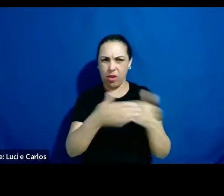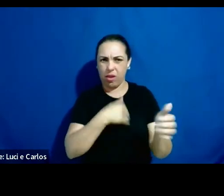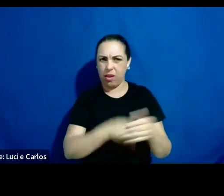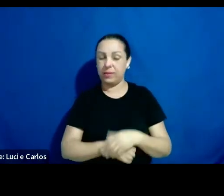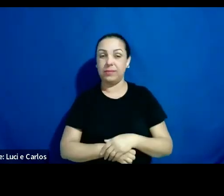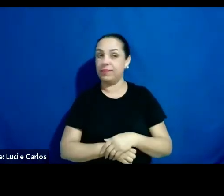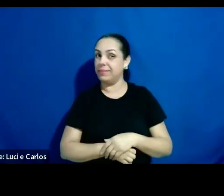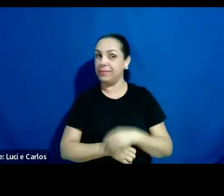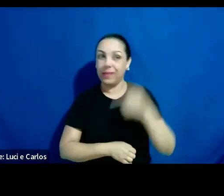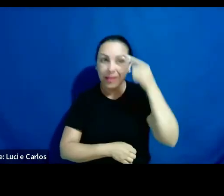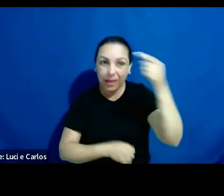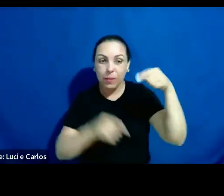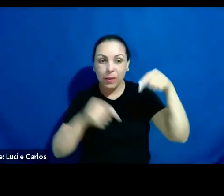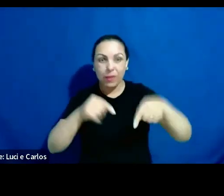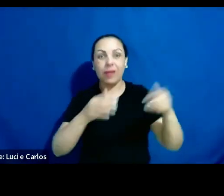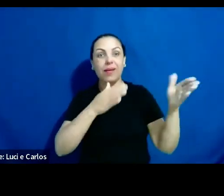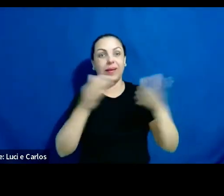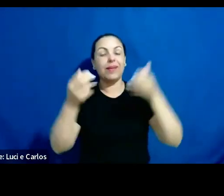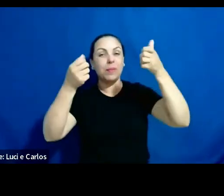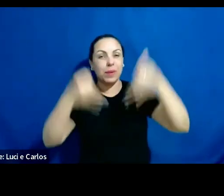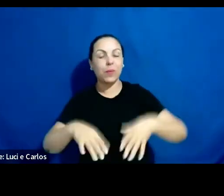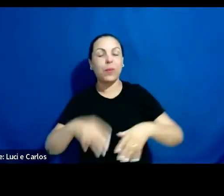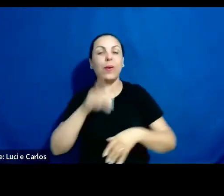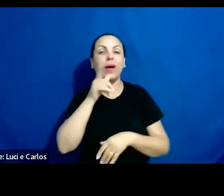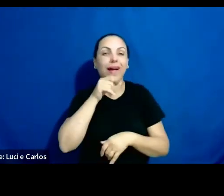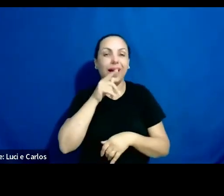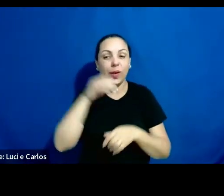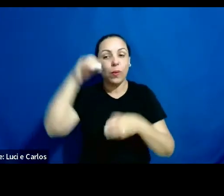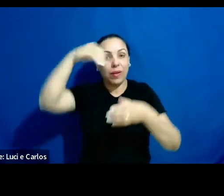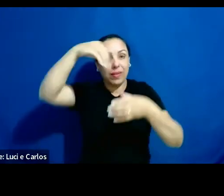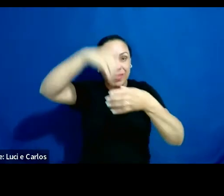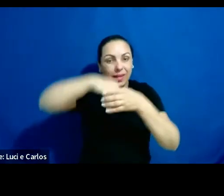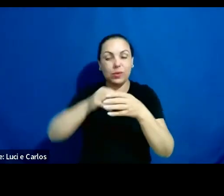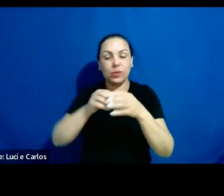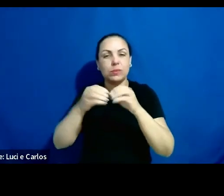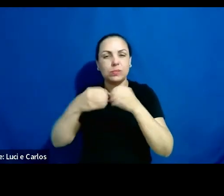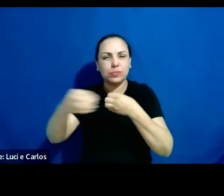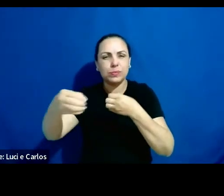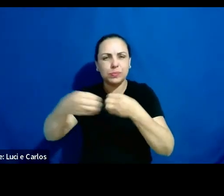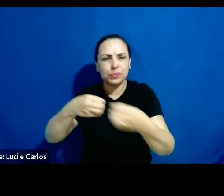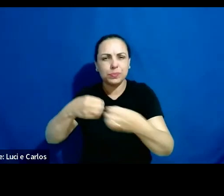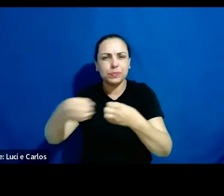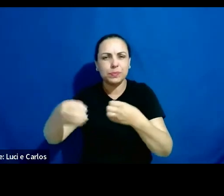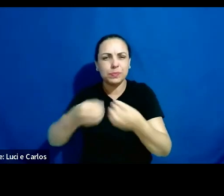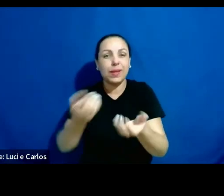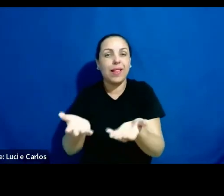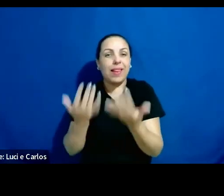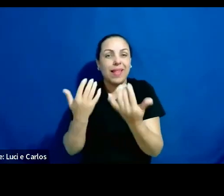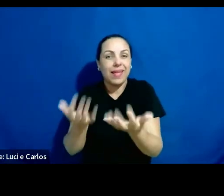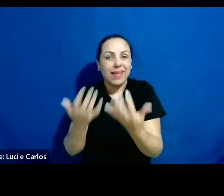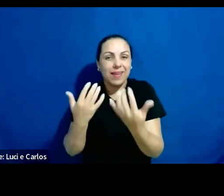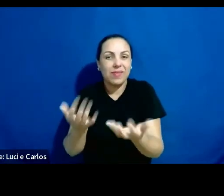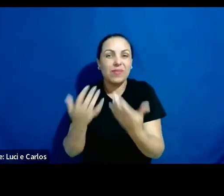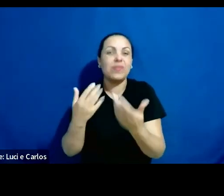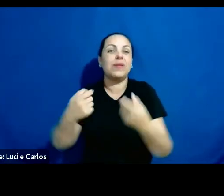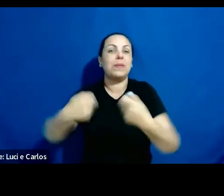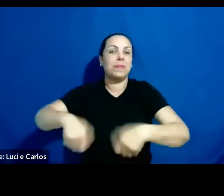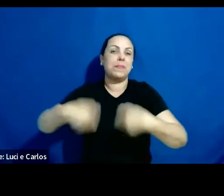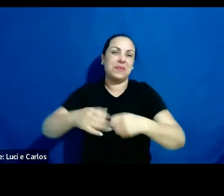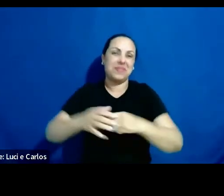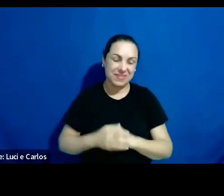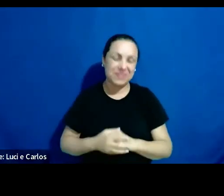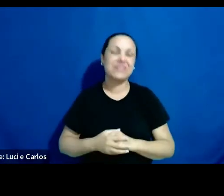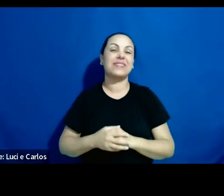de vitalidade e alcalinização sanguínea de alto padrão. E você só consegue isso